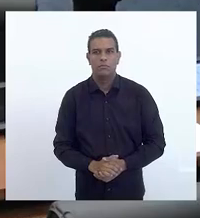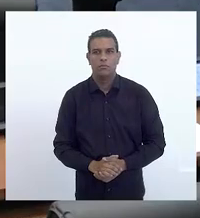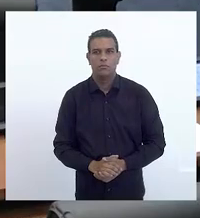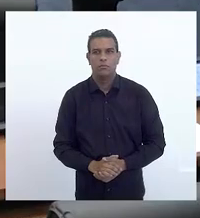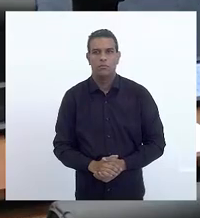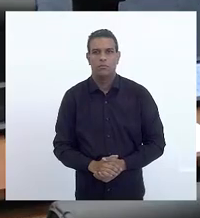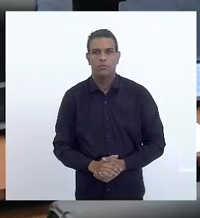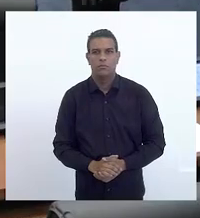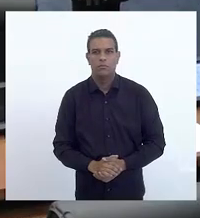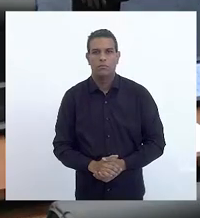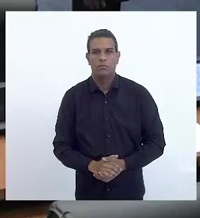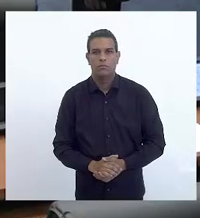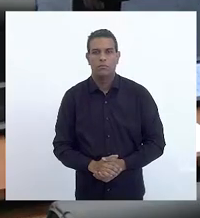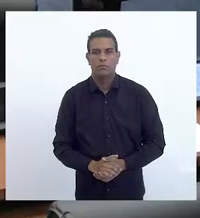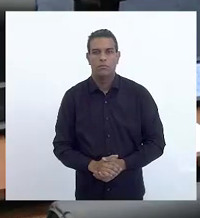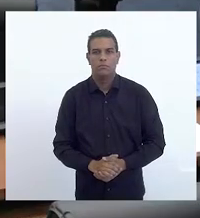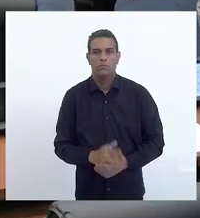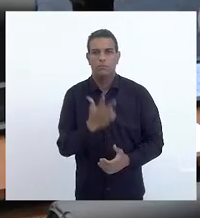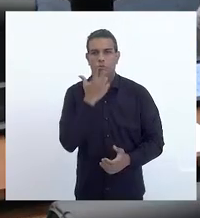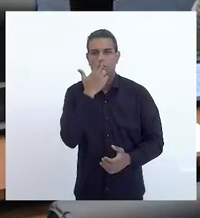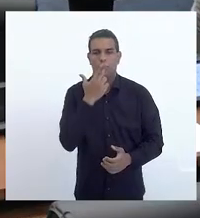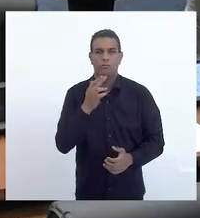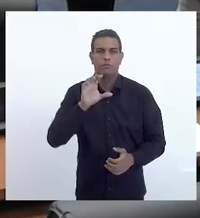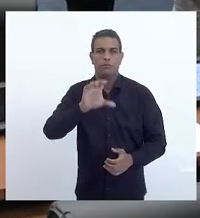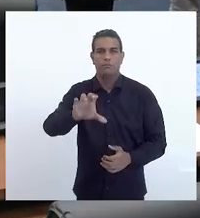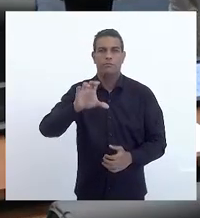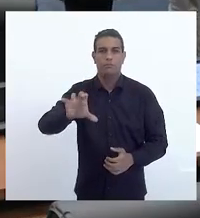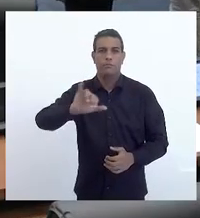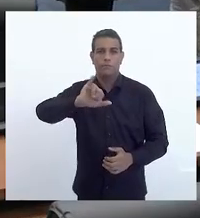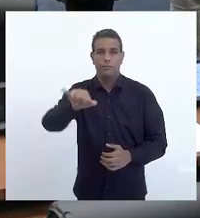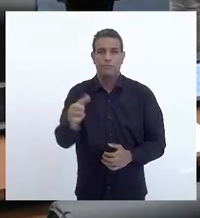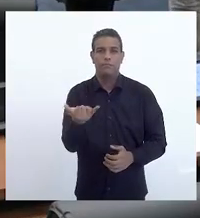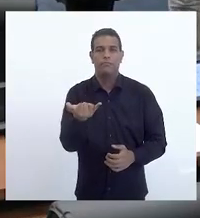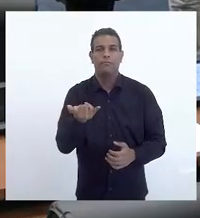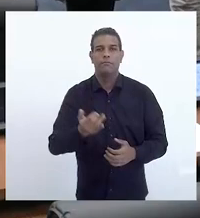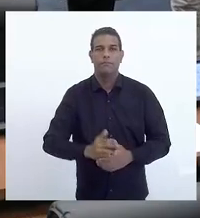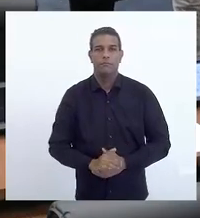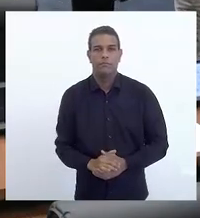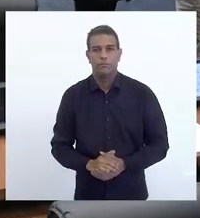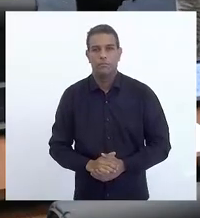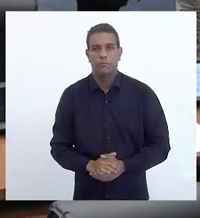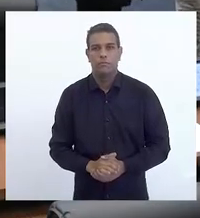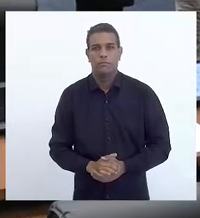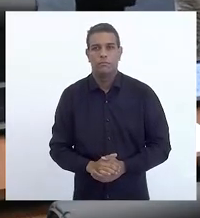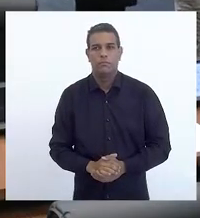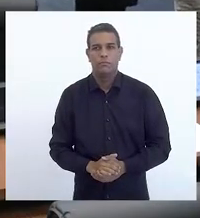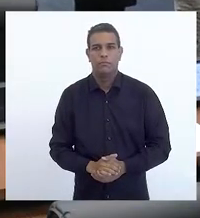Foi feito no parecer da CCJ, senhor presidente. Ok. Então, por isso, a emenda do deputado Carlos Mink foi